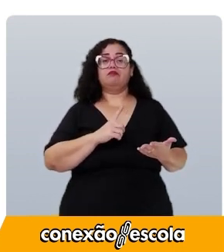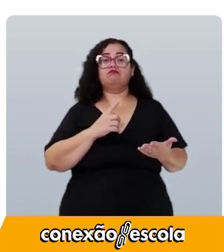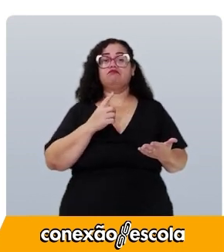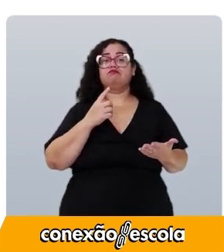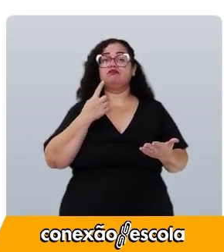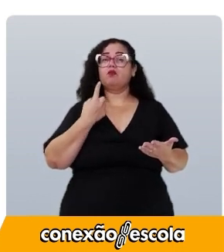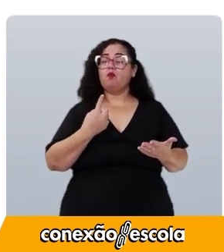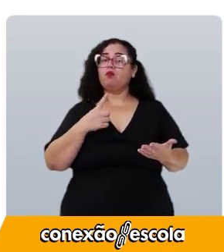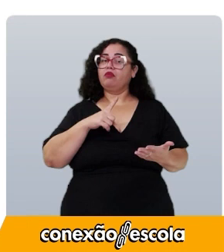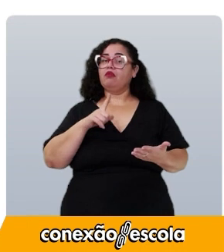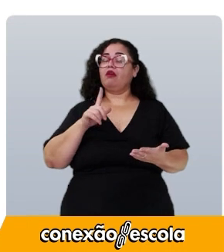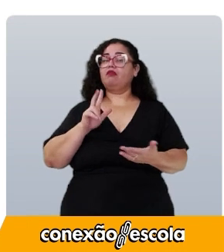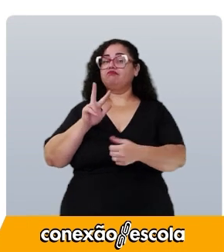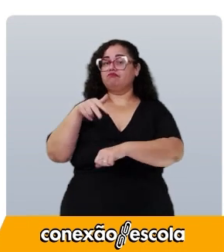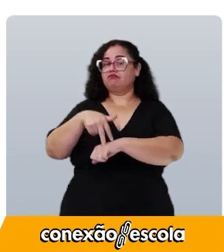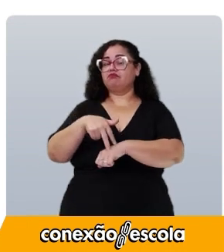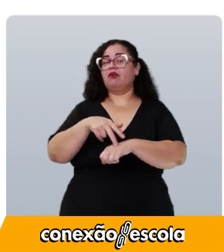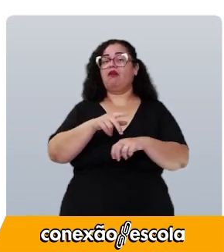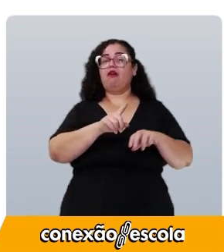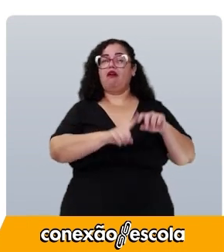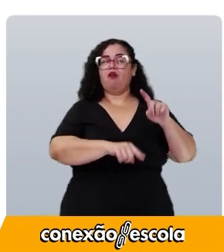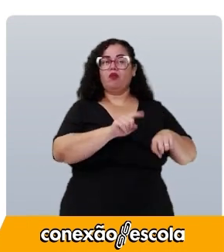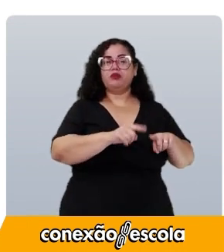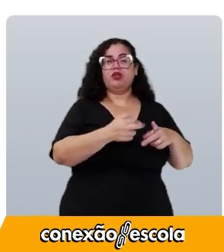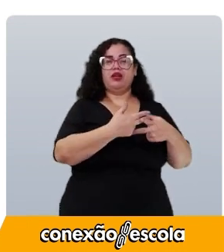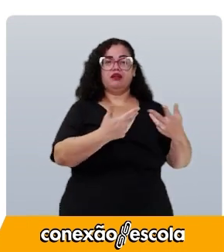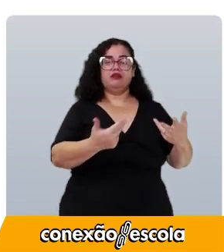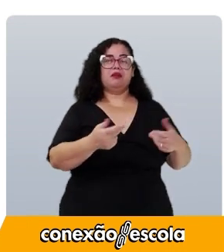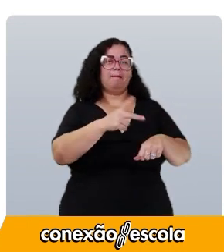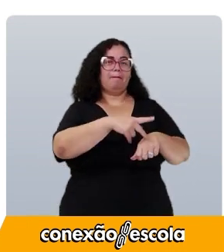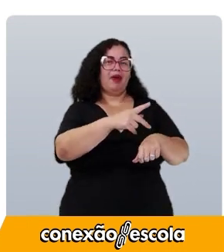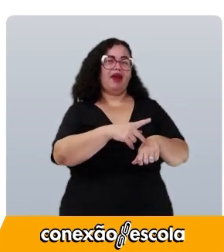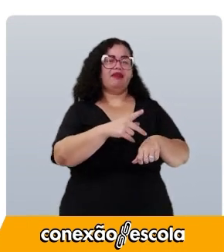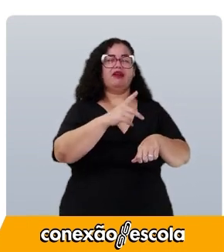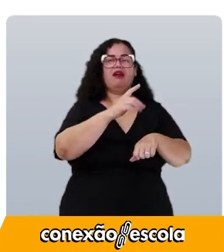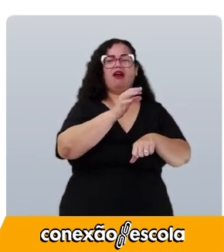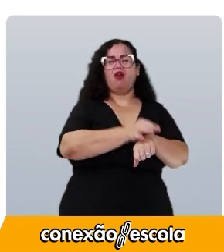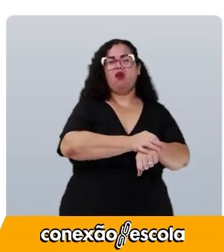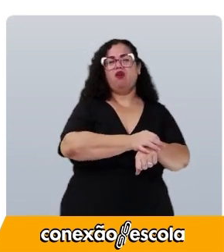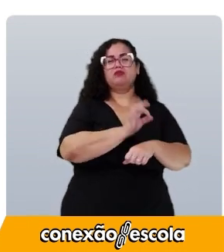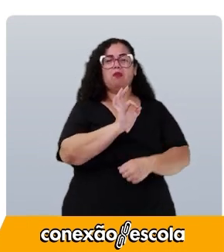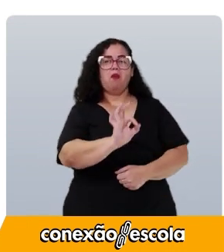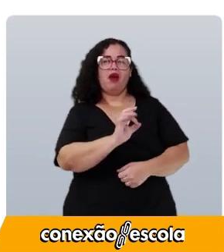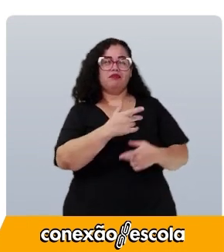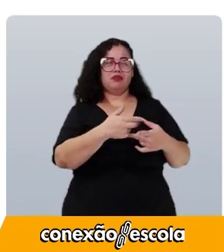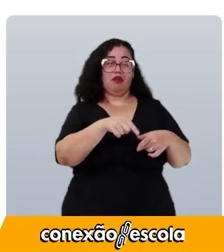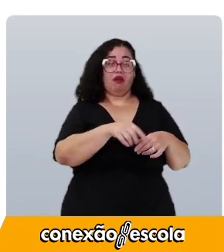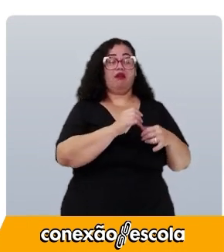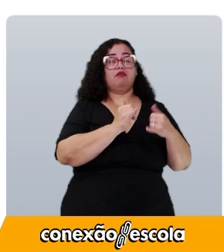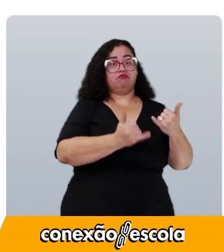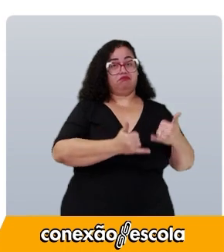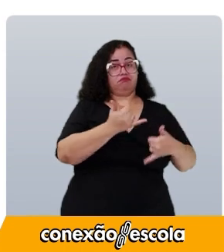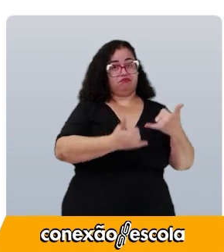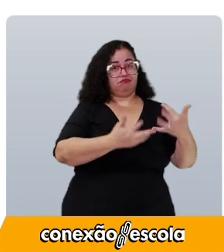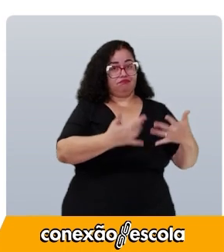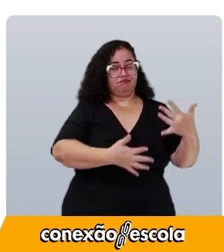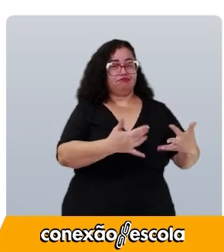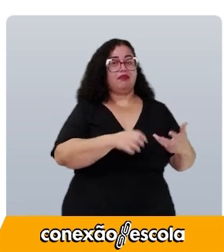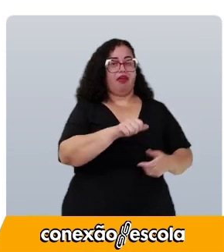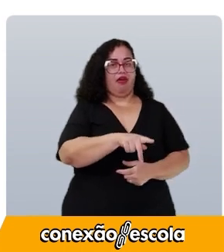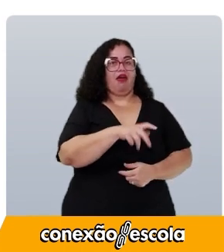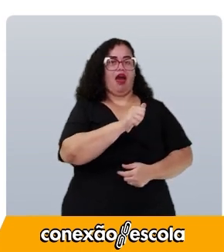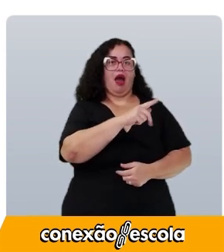um é protagonizado por objetos inanimados, pedras, relógios, moedas, por exemplo, que é o caso do